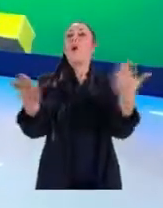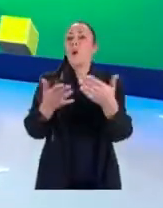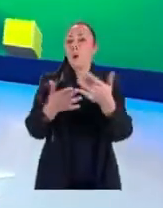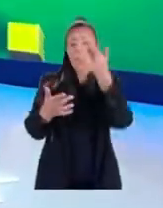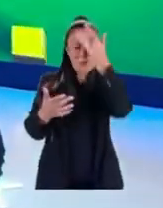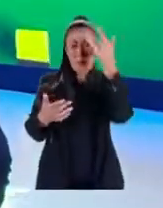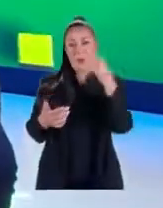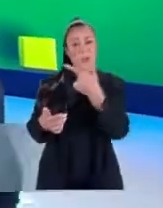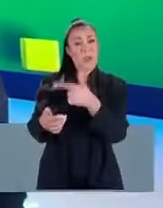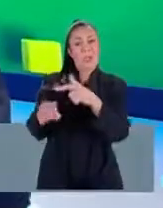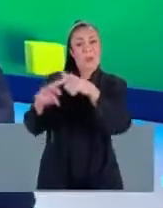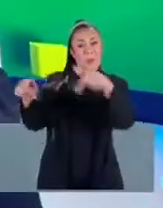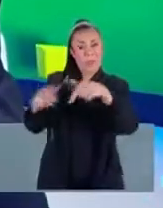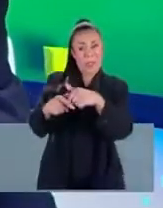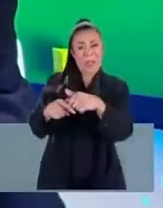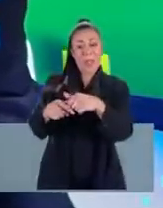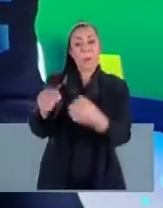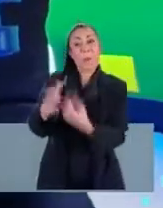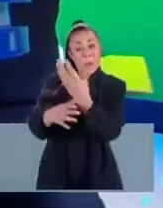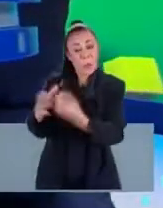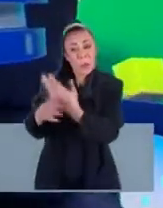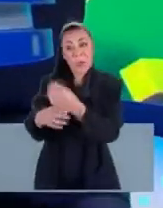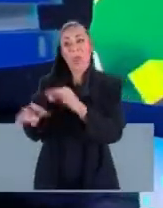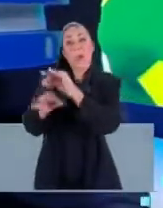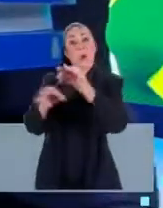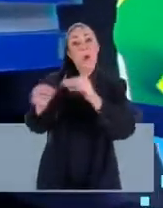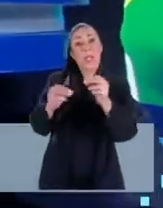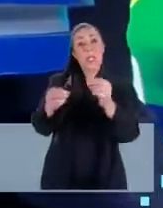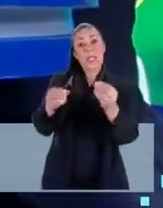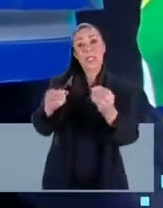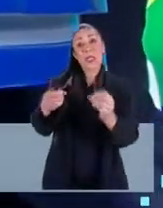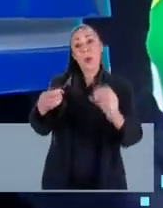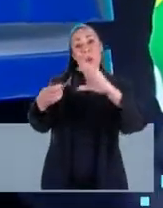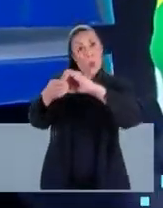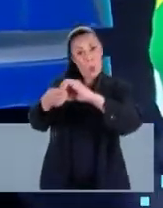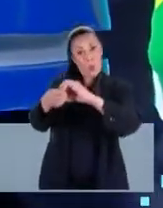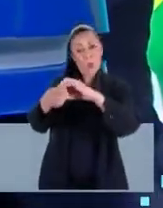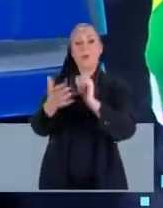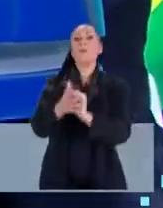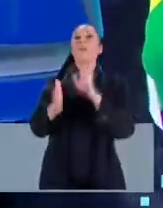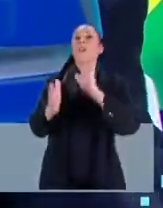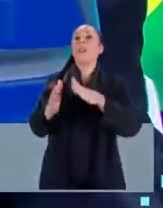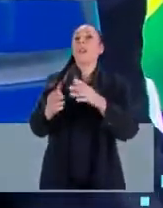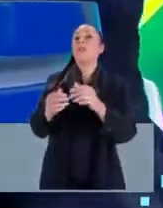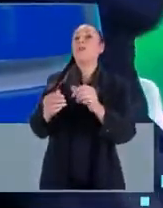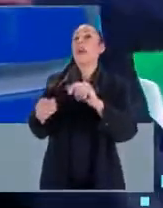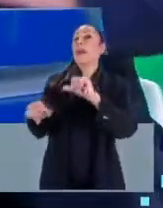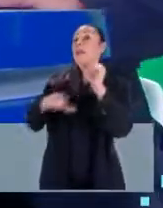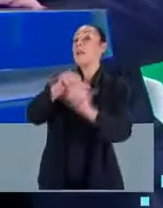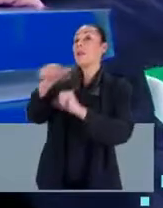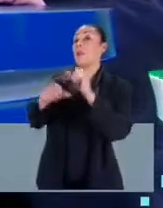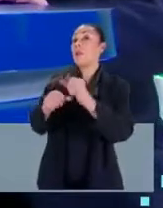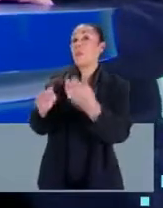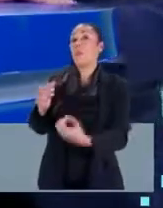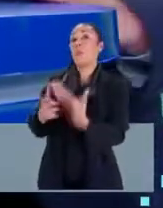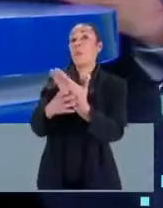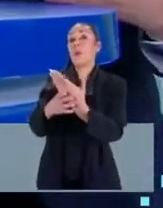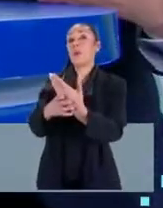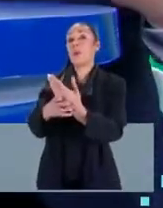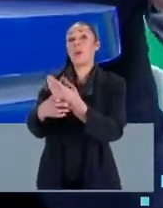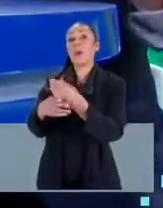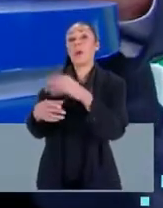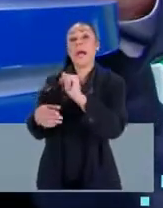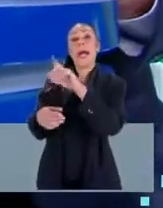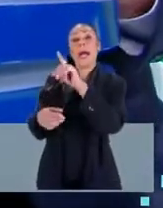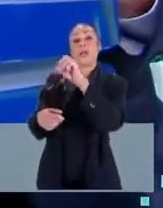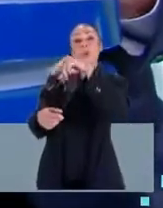terra hoje estão produzindo, organizando cooperativas e já viraram o maior produtor de arroz orgânico da América do